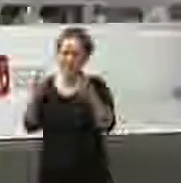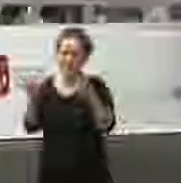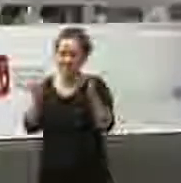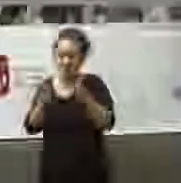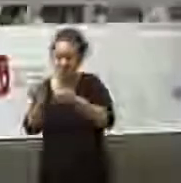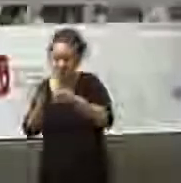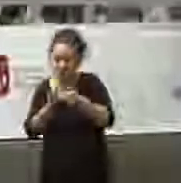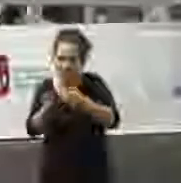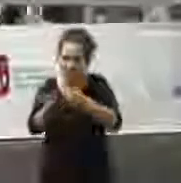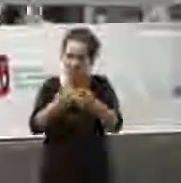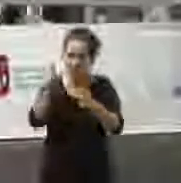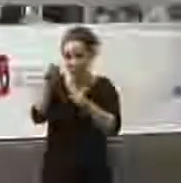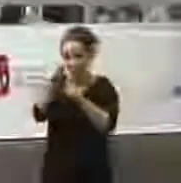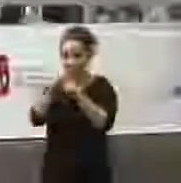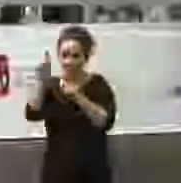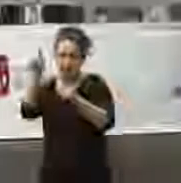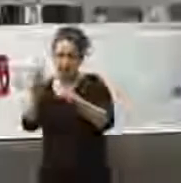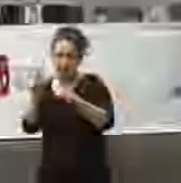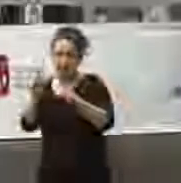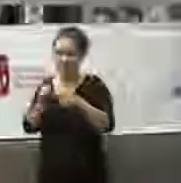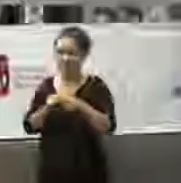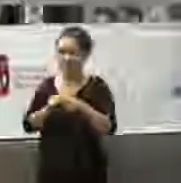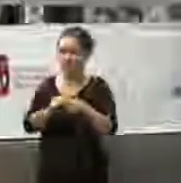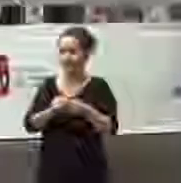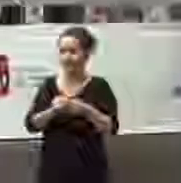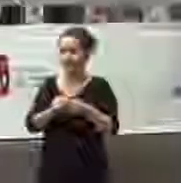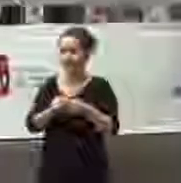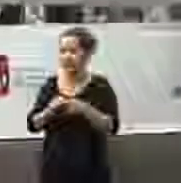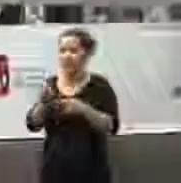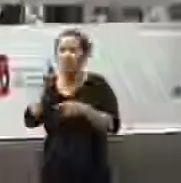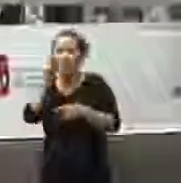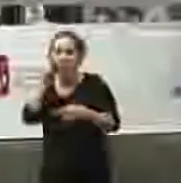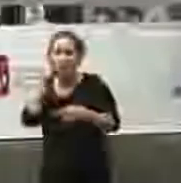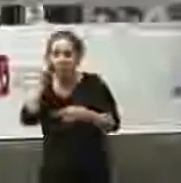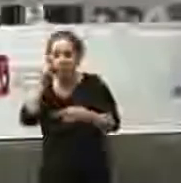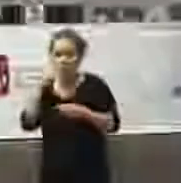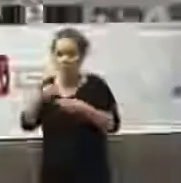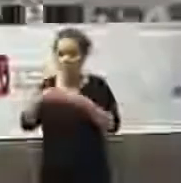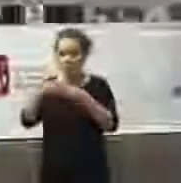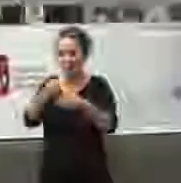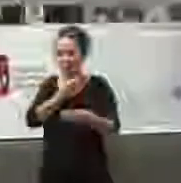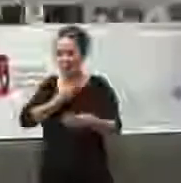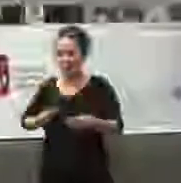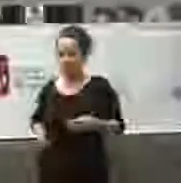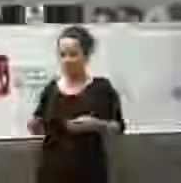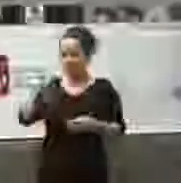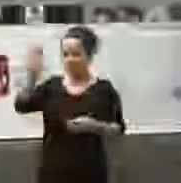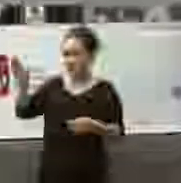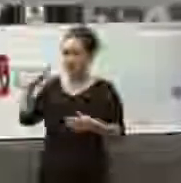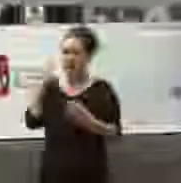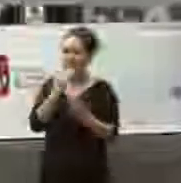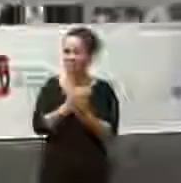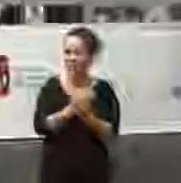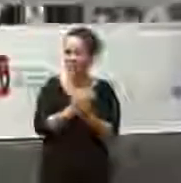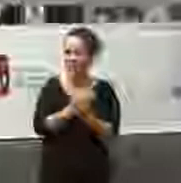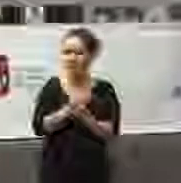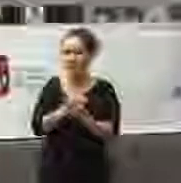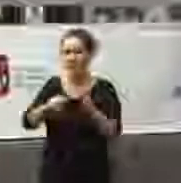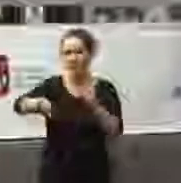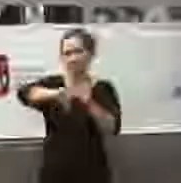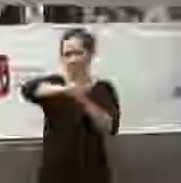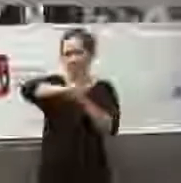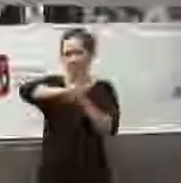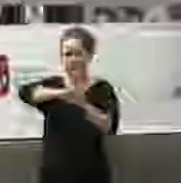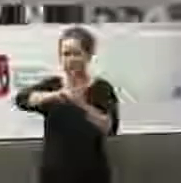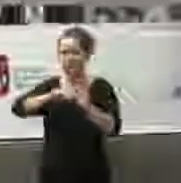eu tinha um mês de gestão é o o o procurador do ministério público federal moveu uma ação criminal contra mim